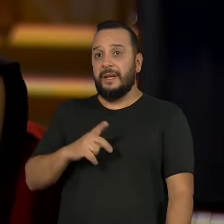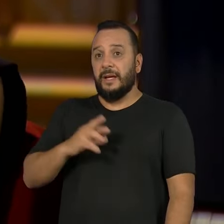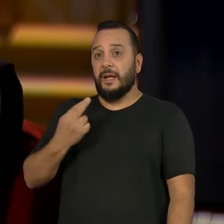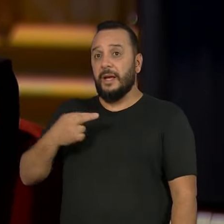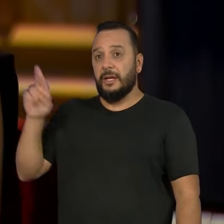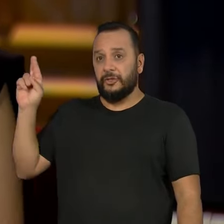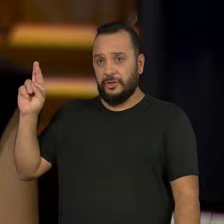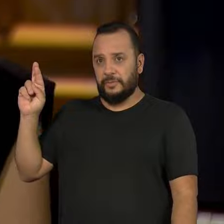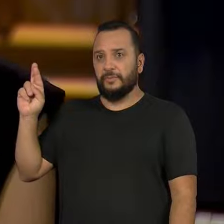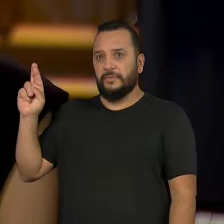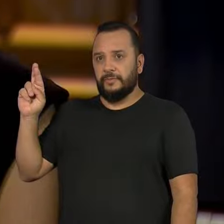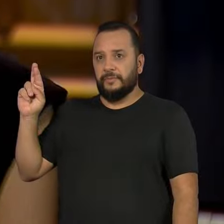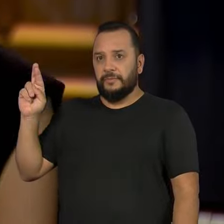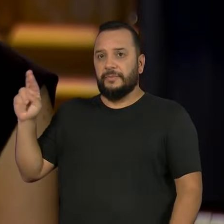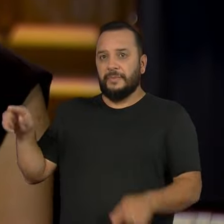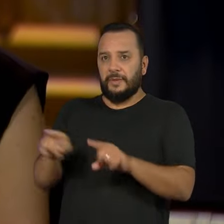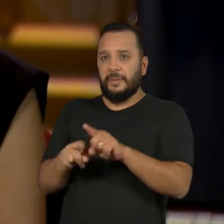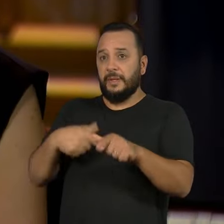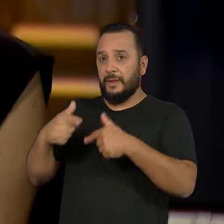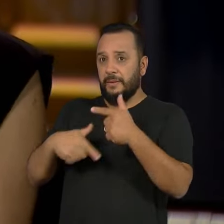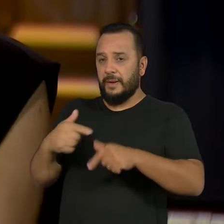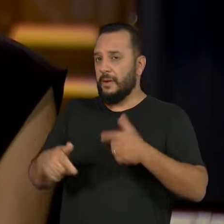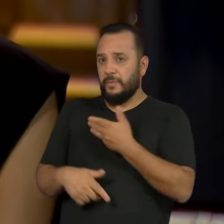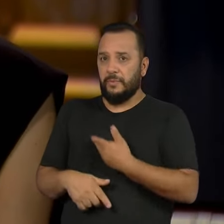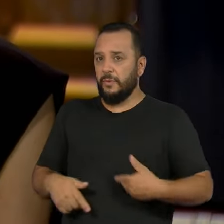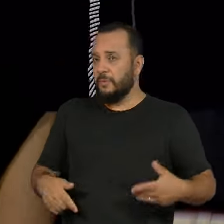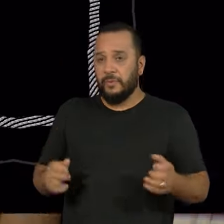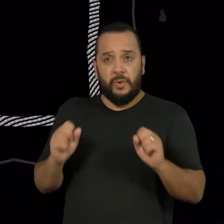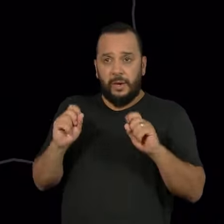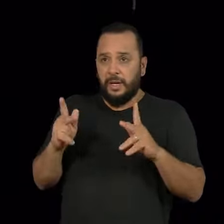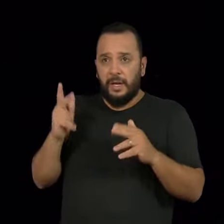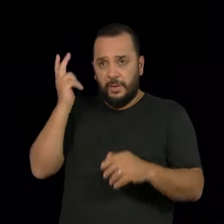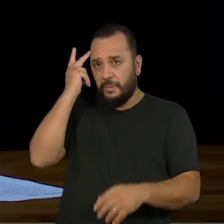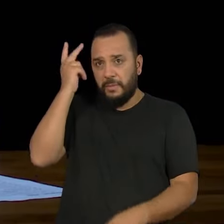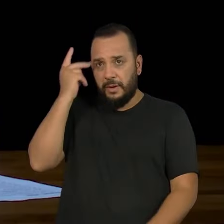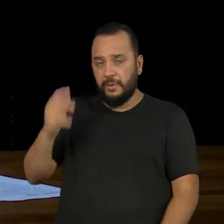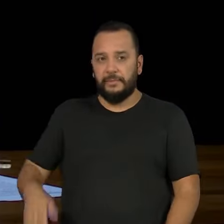e estar num cargo público não há nenhum